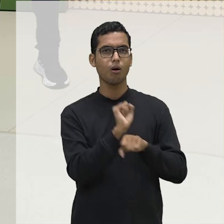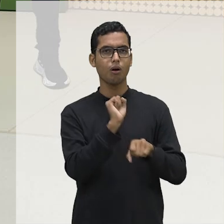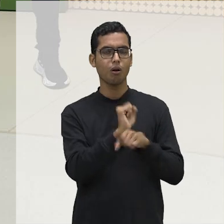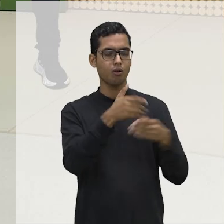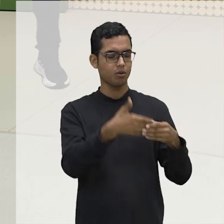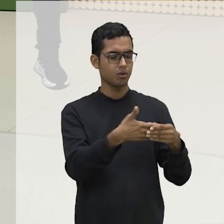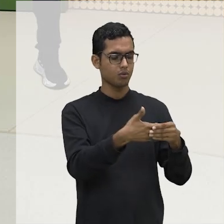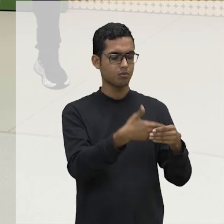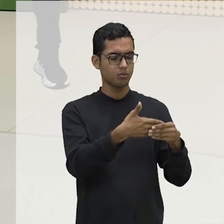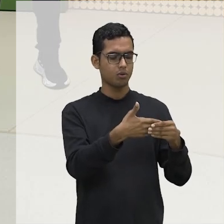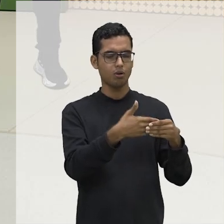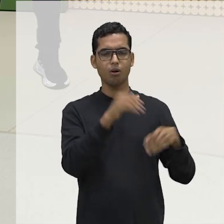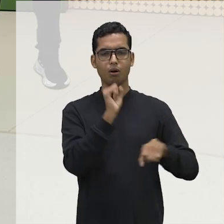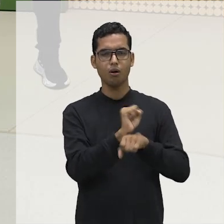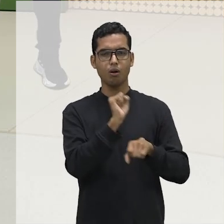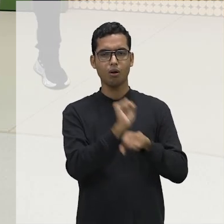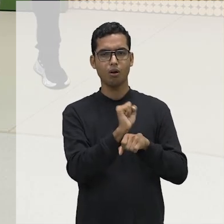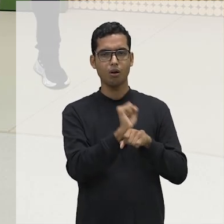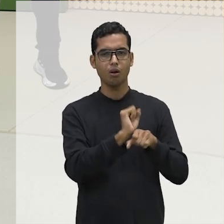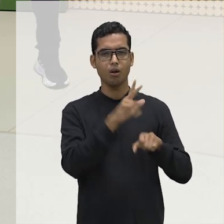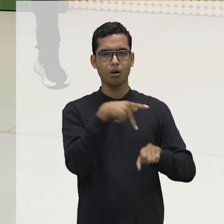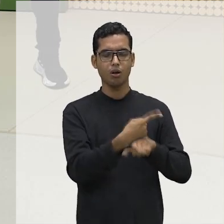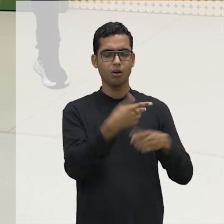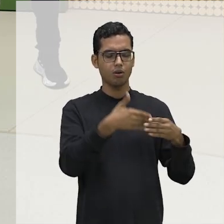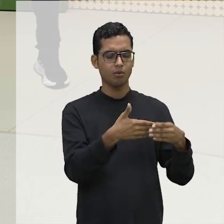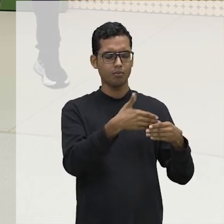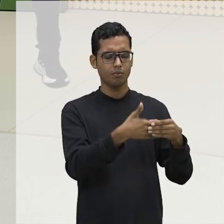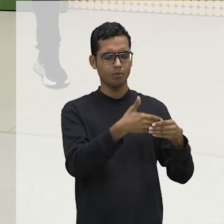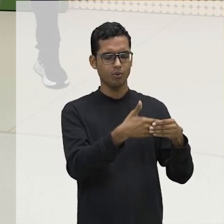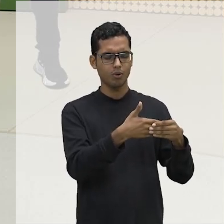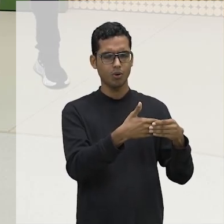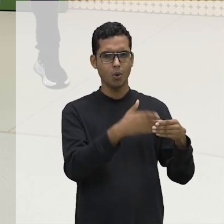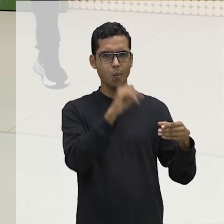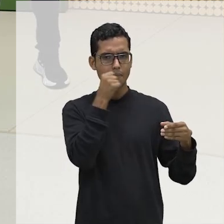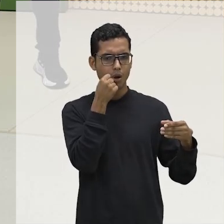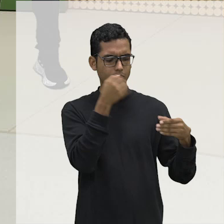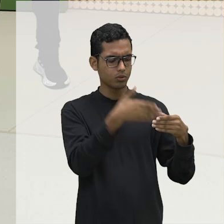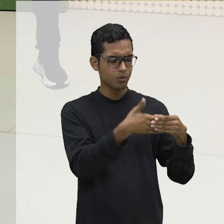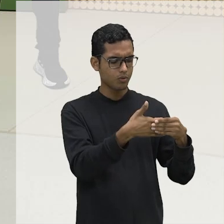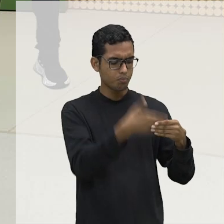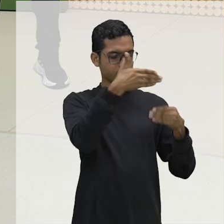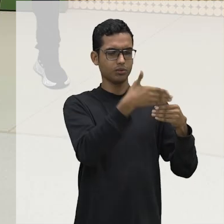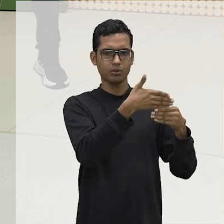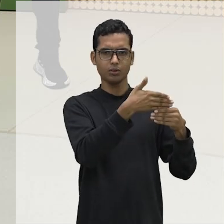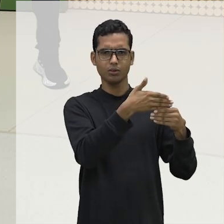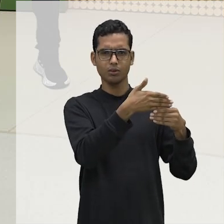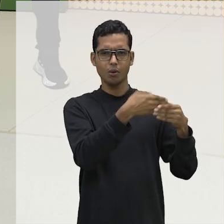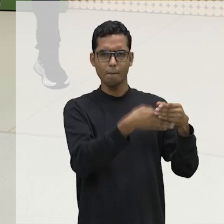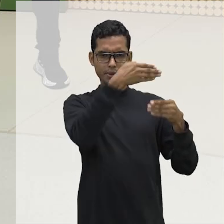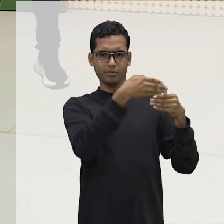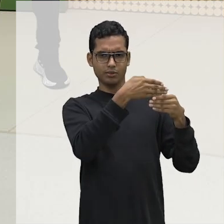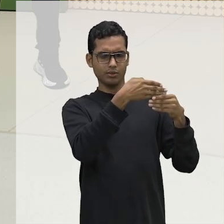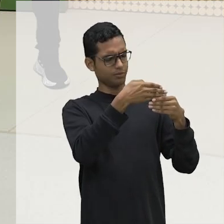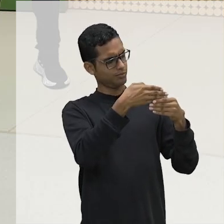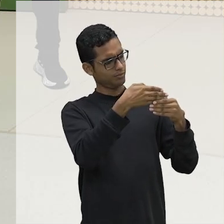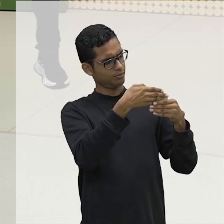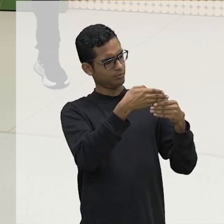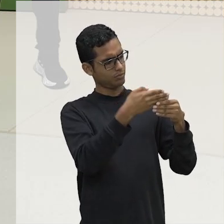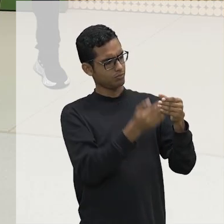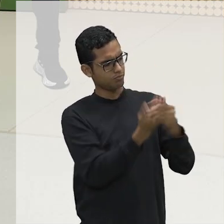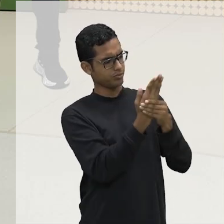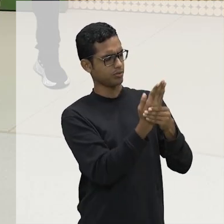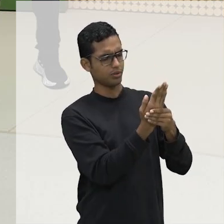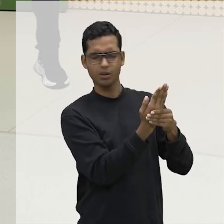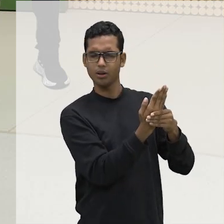E aí, quando você vai abrir novamente a torradeira, você viu que o pão não tostou, não é? E aí você começa a se perguntar, o